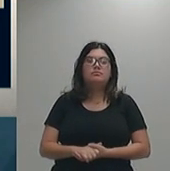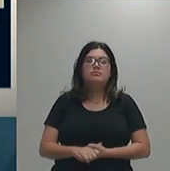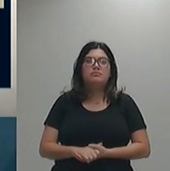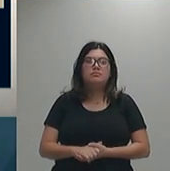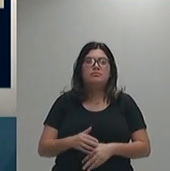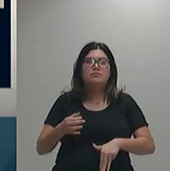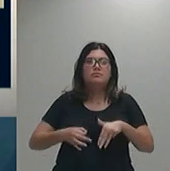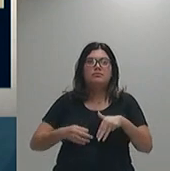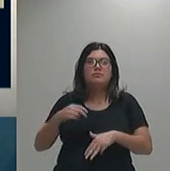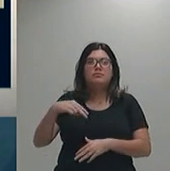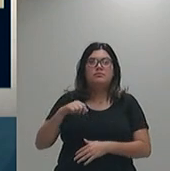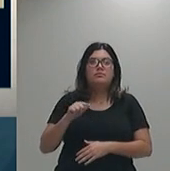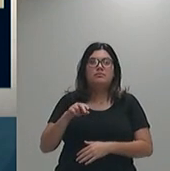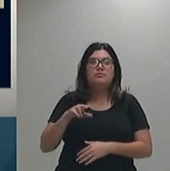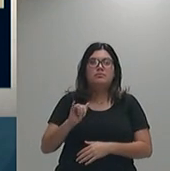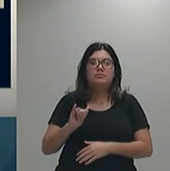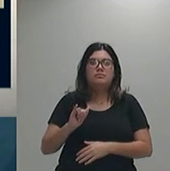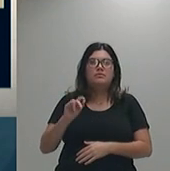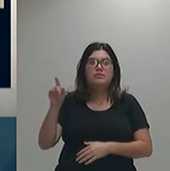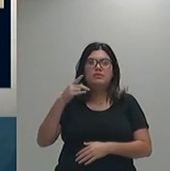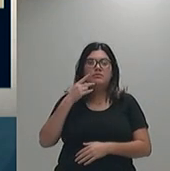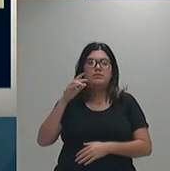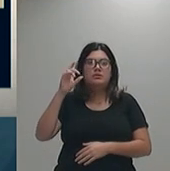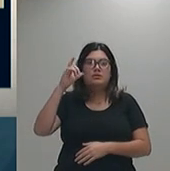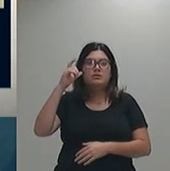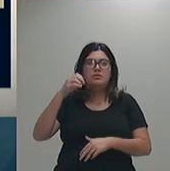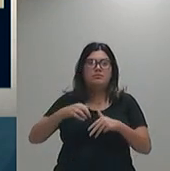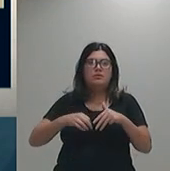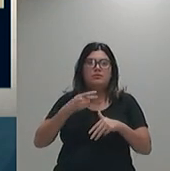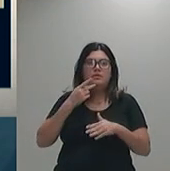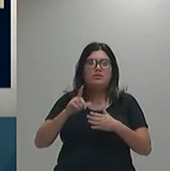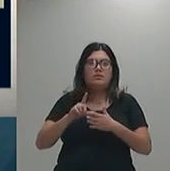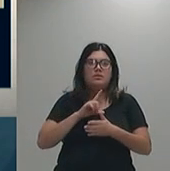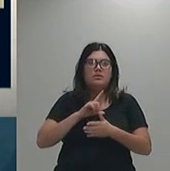Salomão pediu antes mesmo é